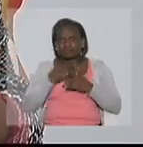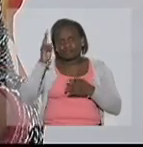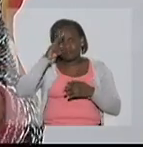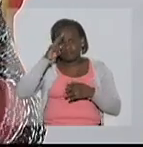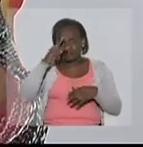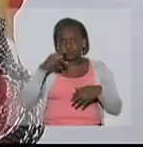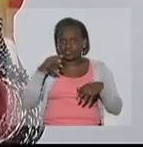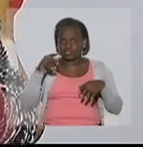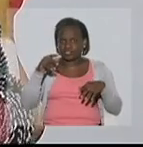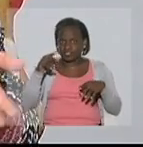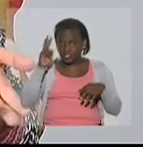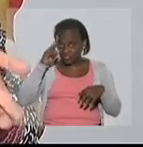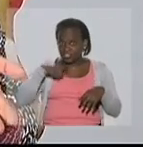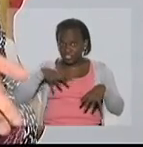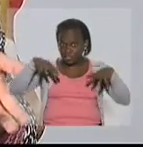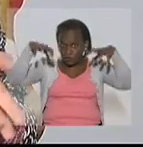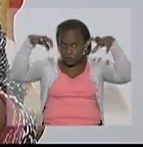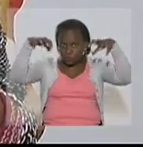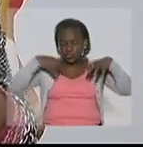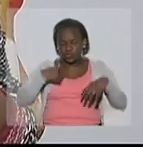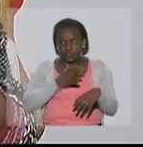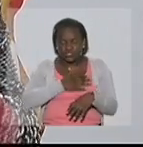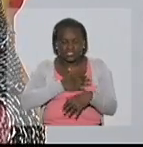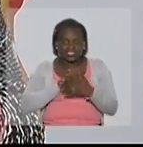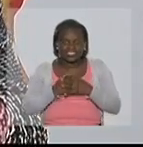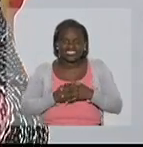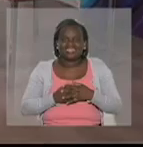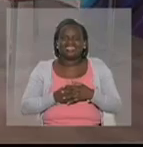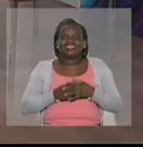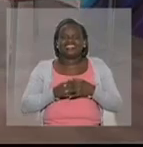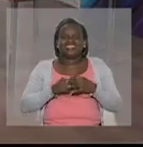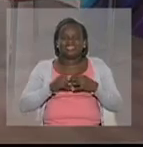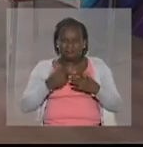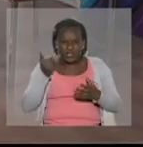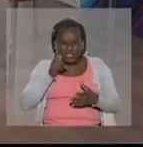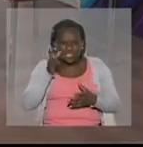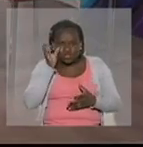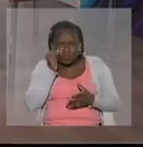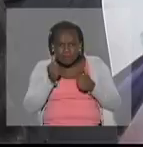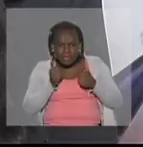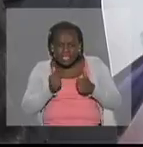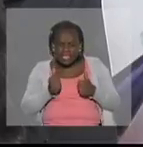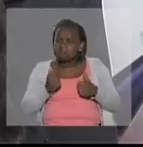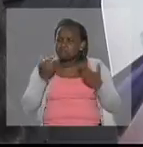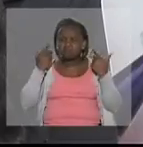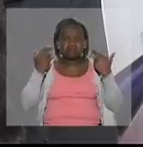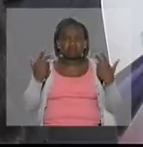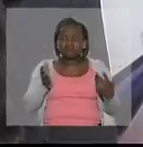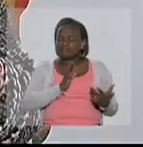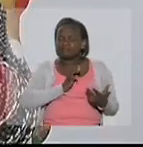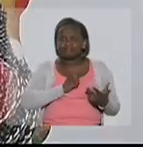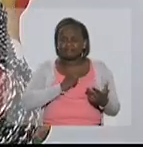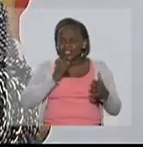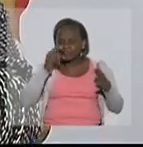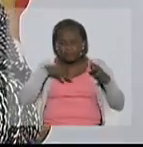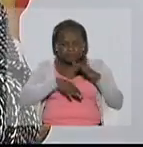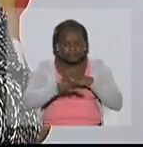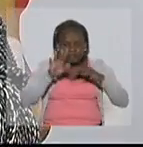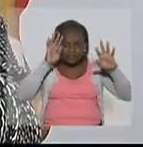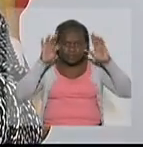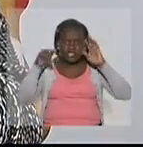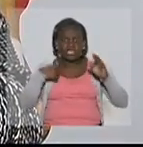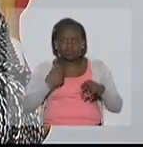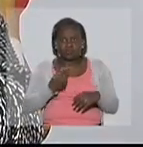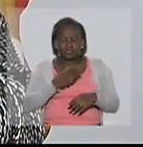aí as histórias eram de terror que eu gostava assim gostava de você conseguia dormir numa boa numa boa adorava entrava naquele